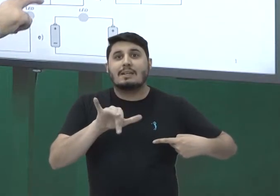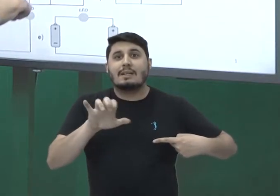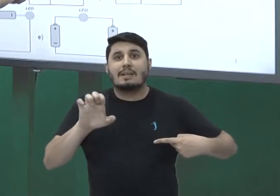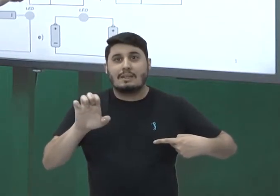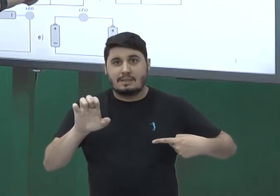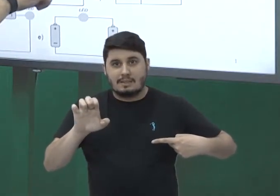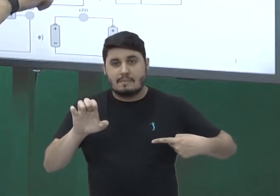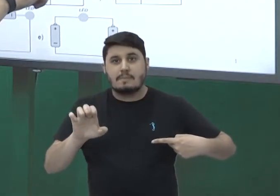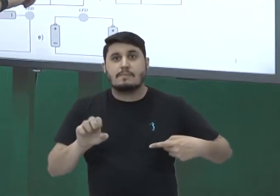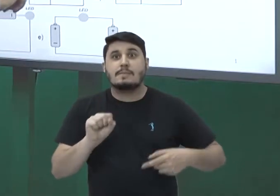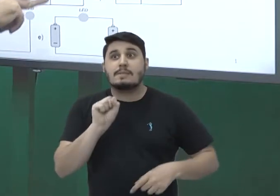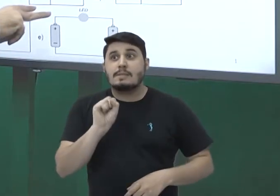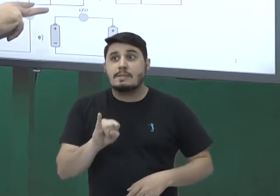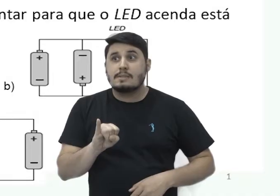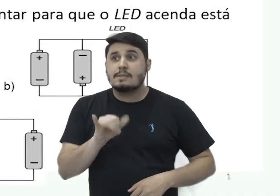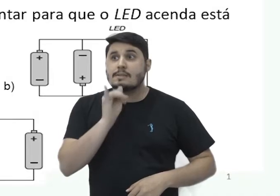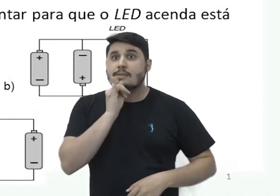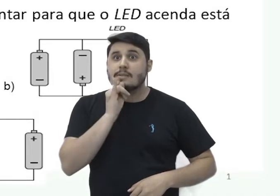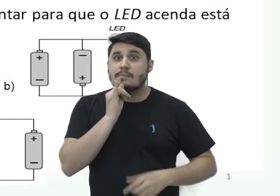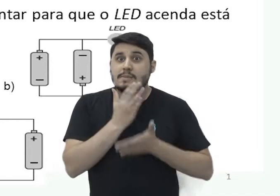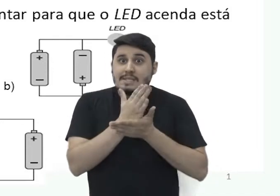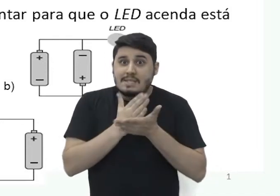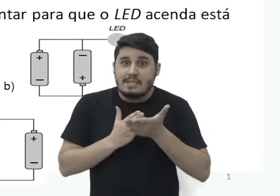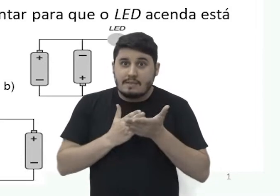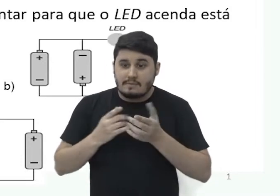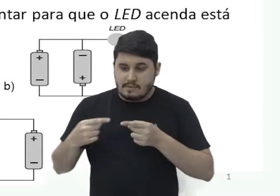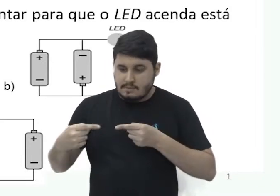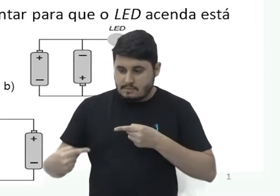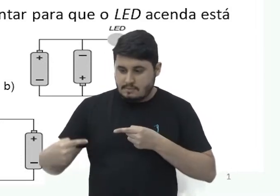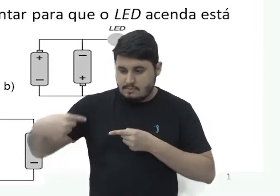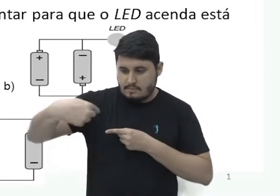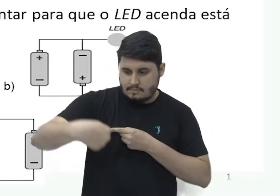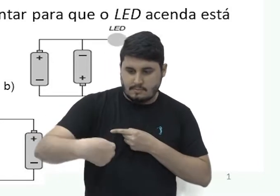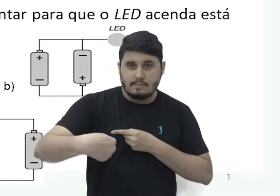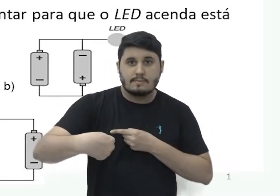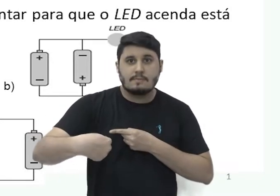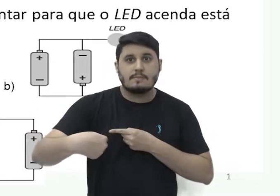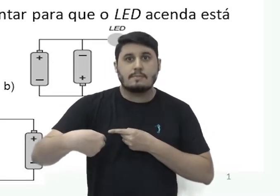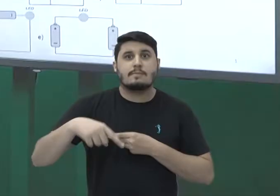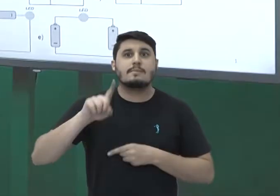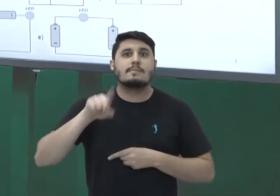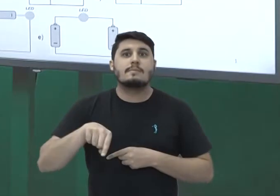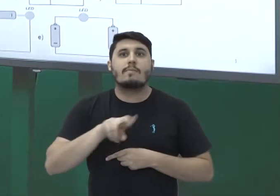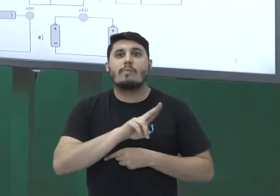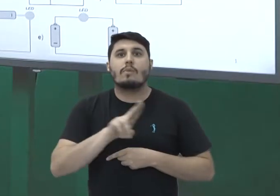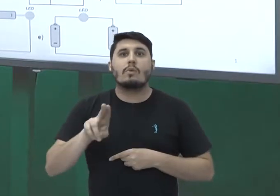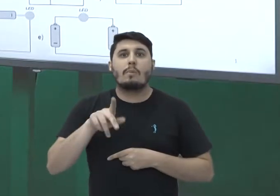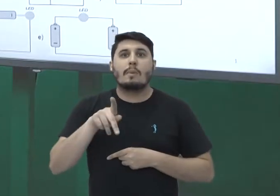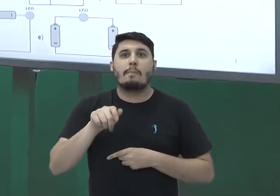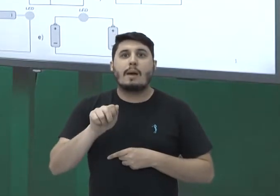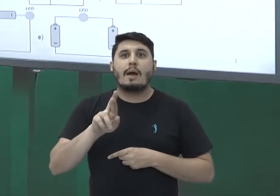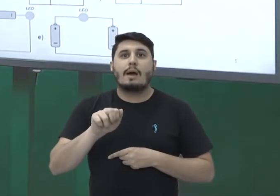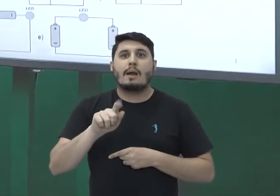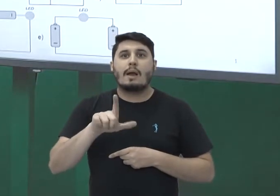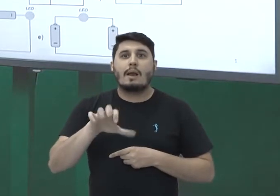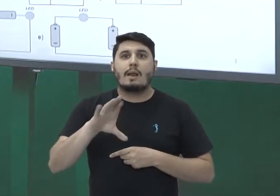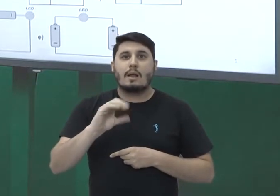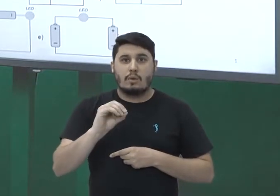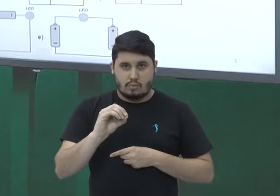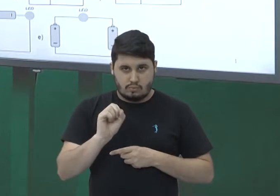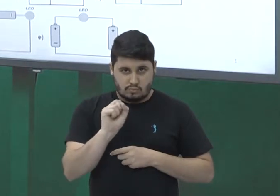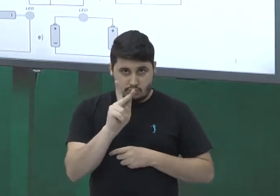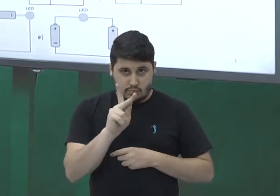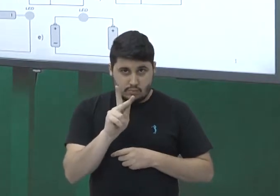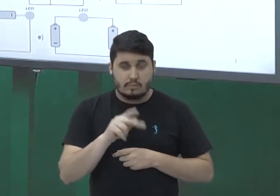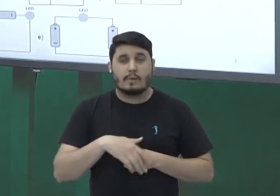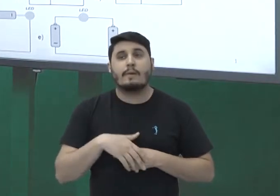se divide, quando ela se divide, nós temos uma configuração em paralelo. Tá certo? Então